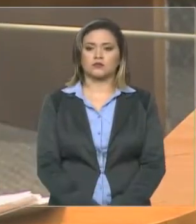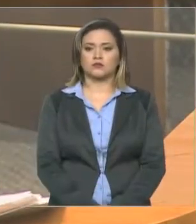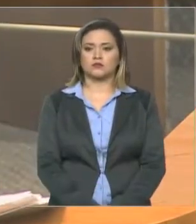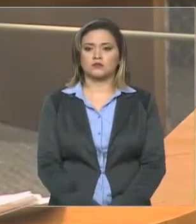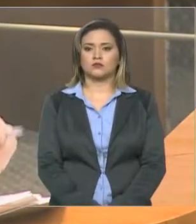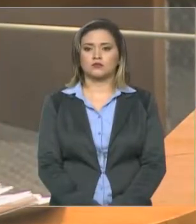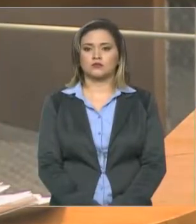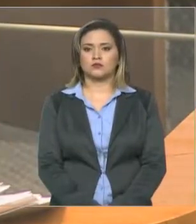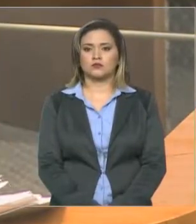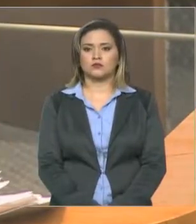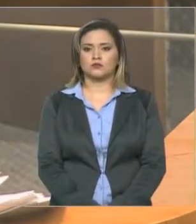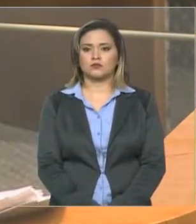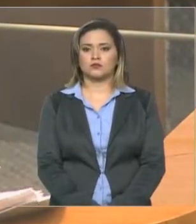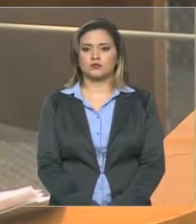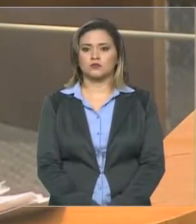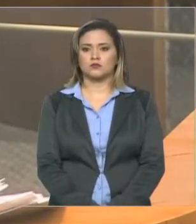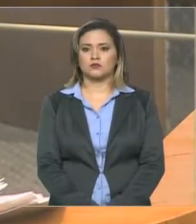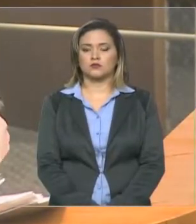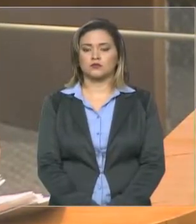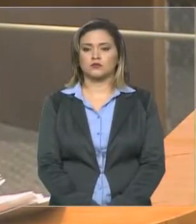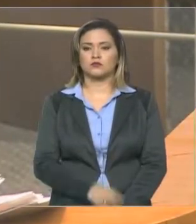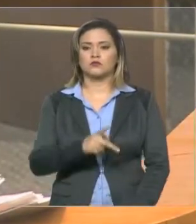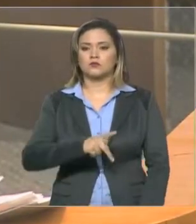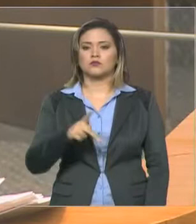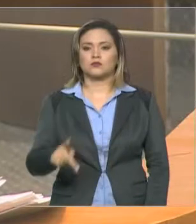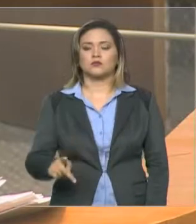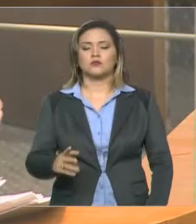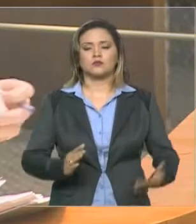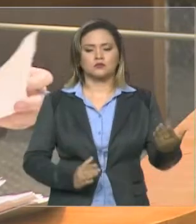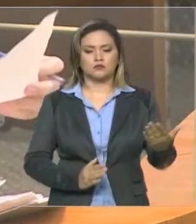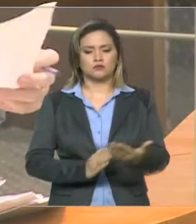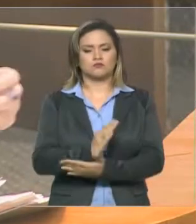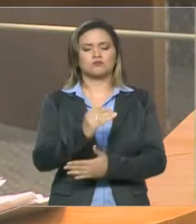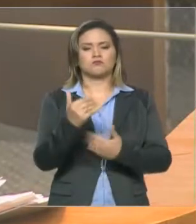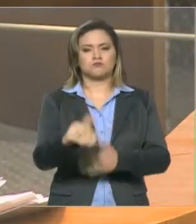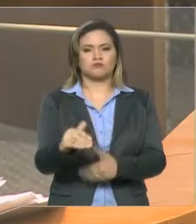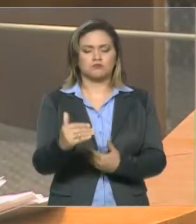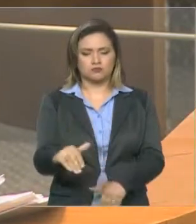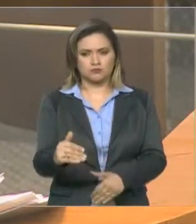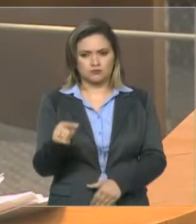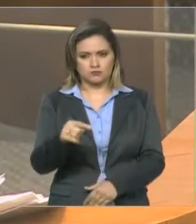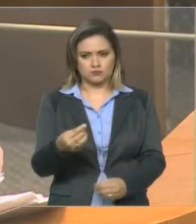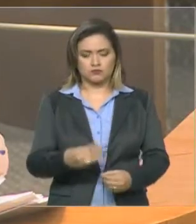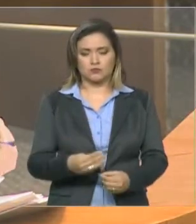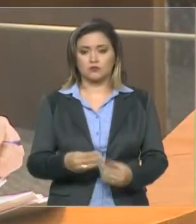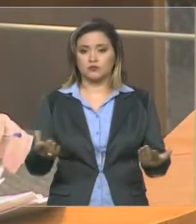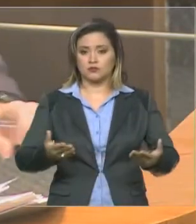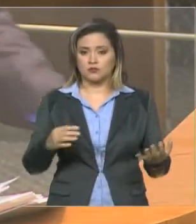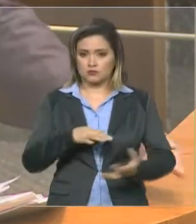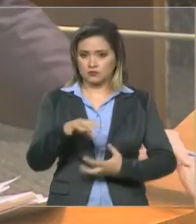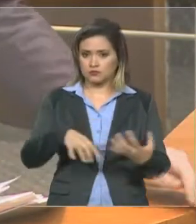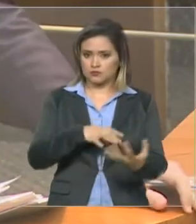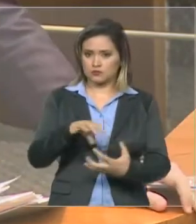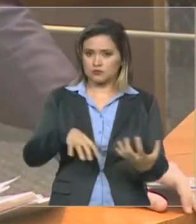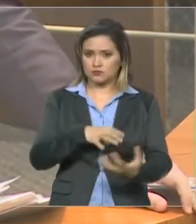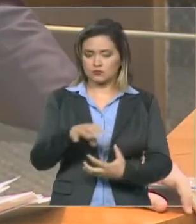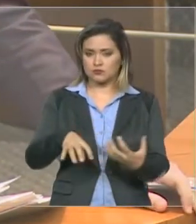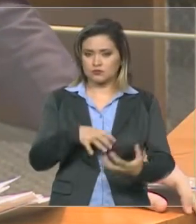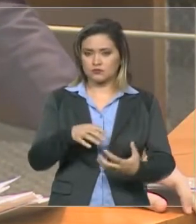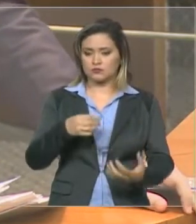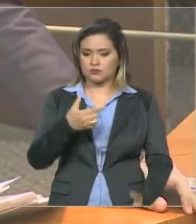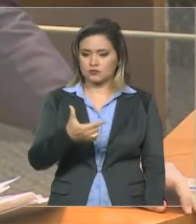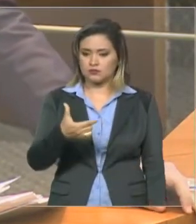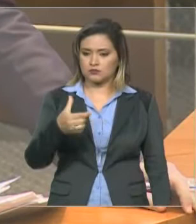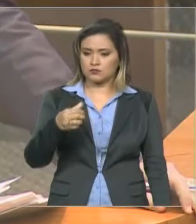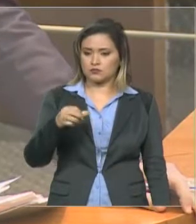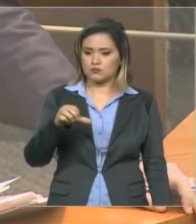com os professores concursados daquele município, professores que estão nesse momento em greve, há 29,